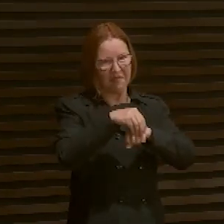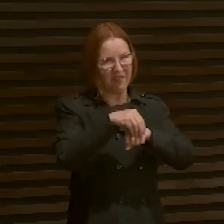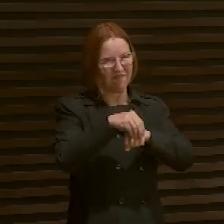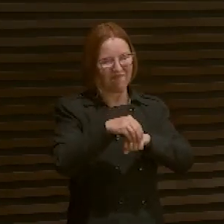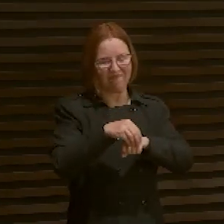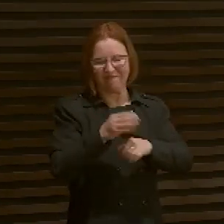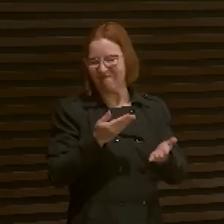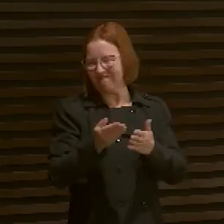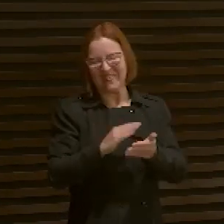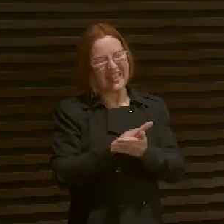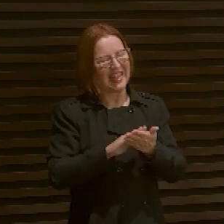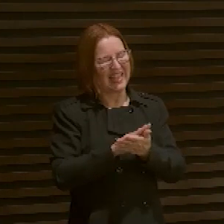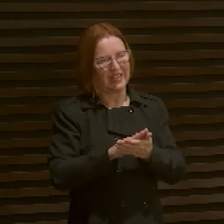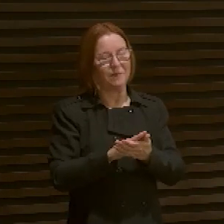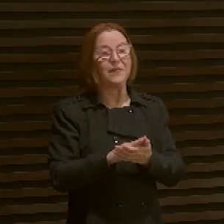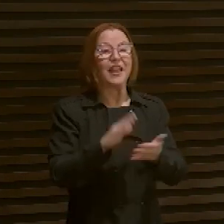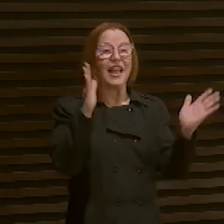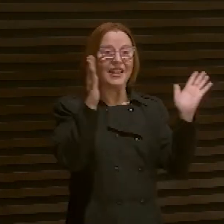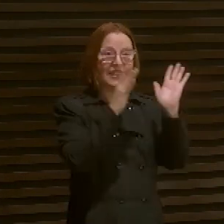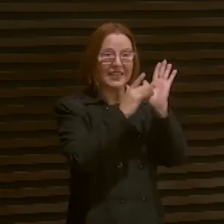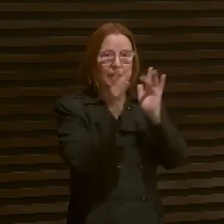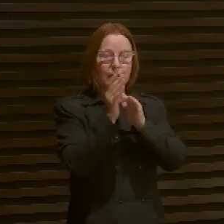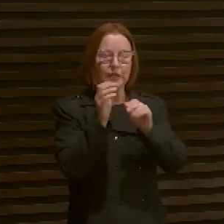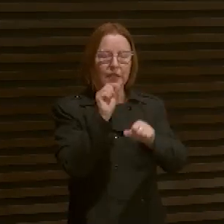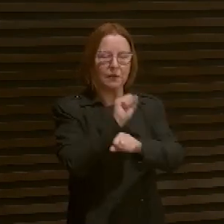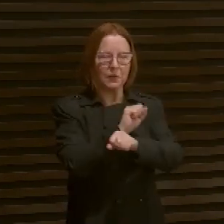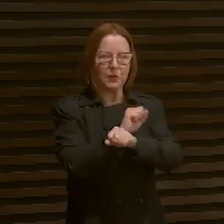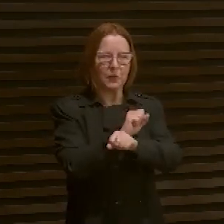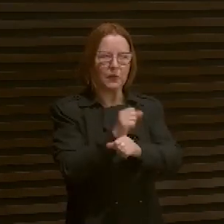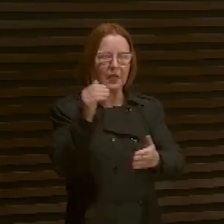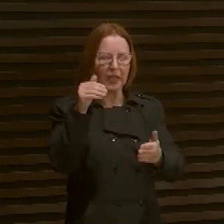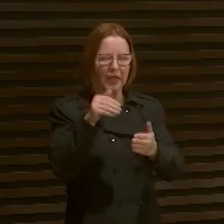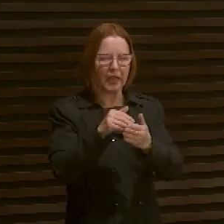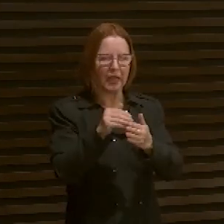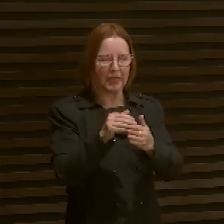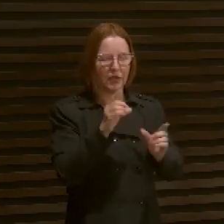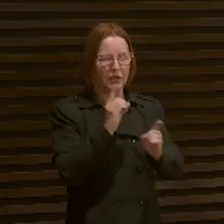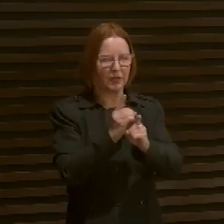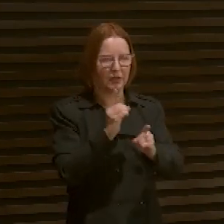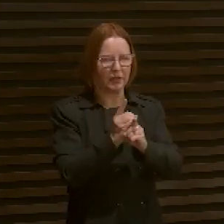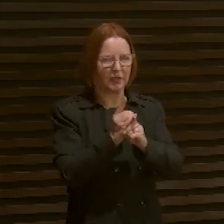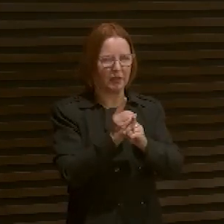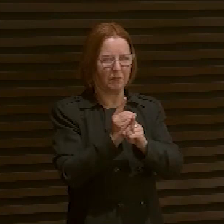Ele esperou até aqueles homens chegarem ao fim de si mesmos.